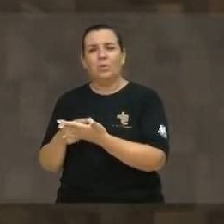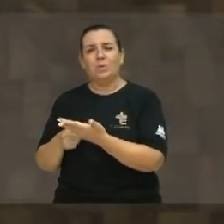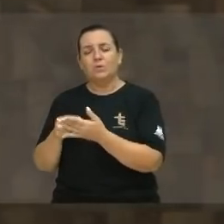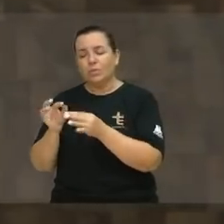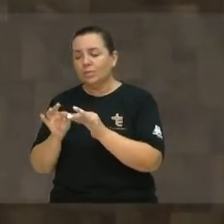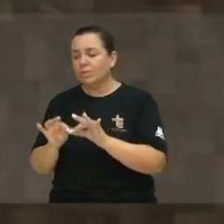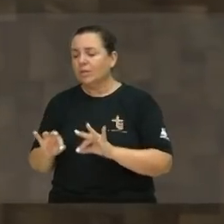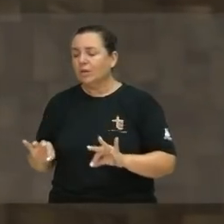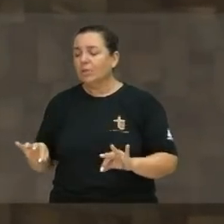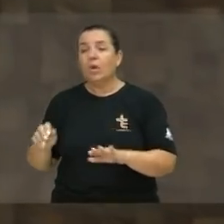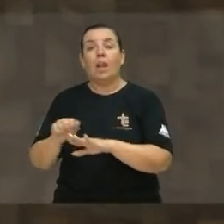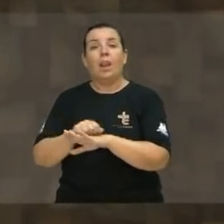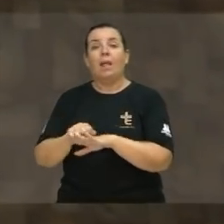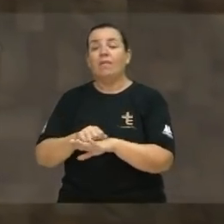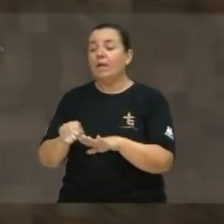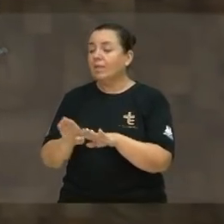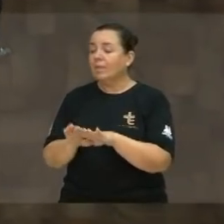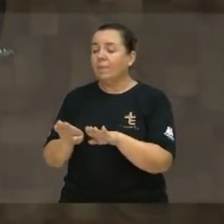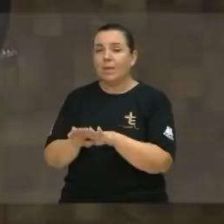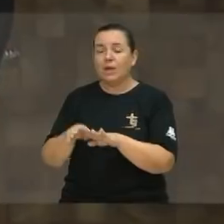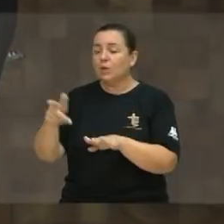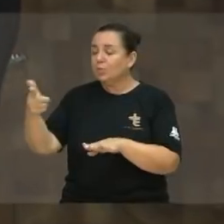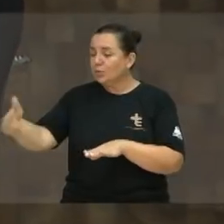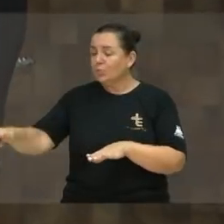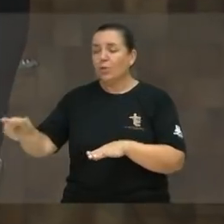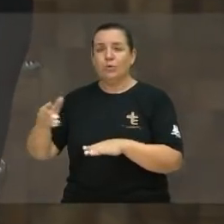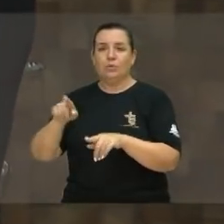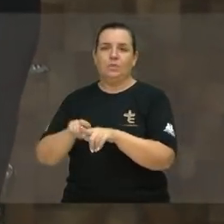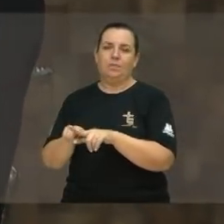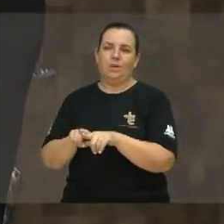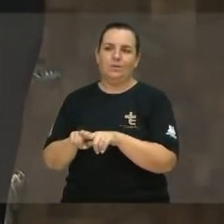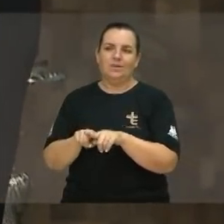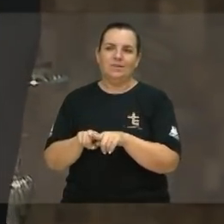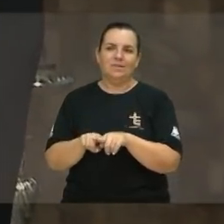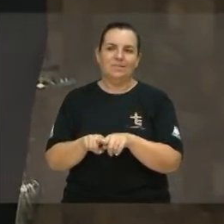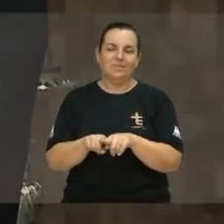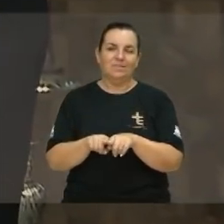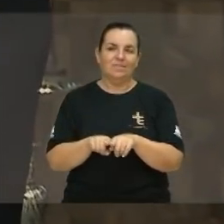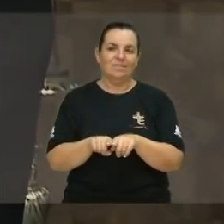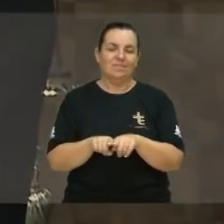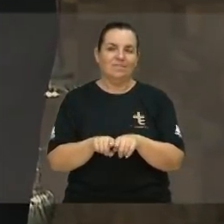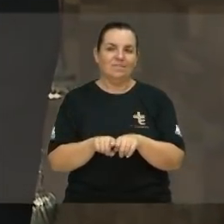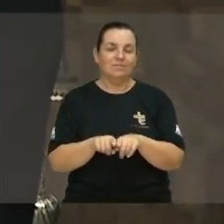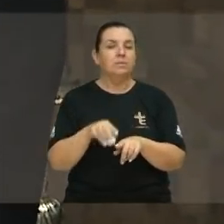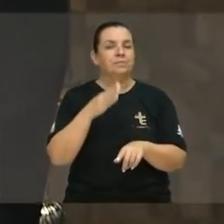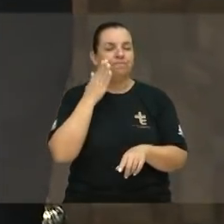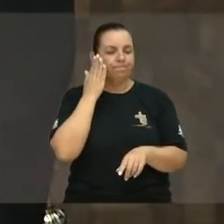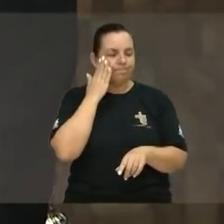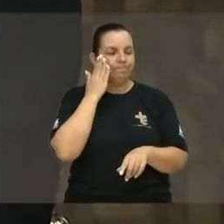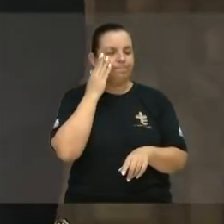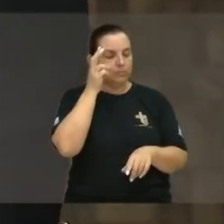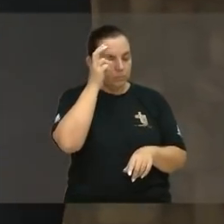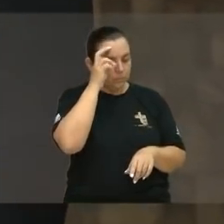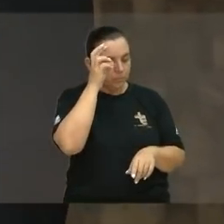humildade lavar os pés dos seus coirmãos sabe filhão jesus